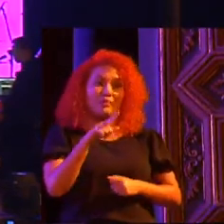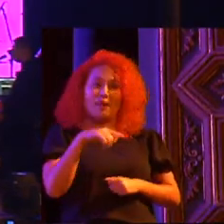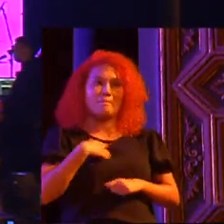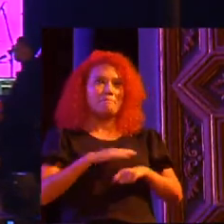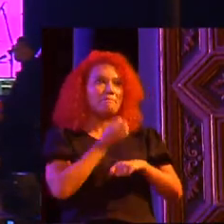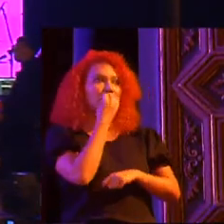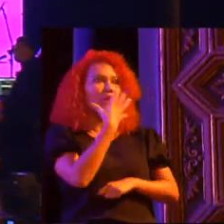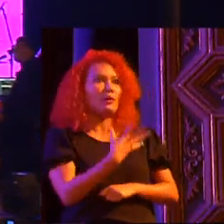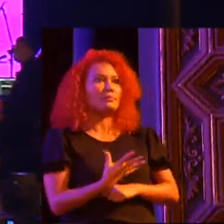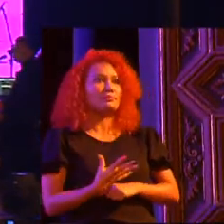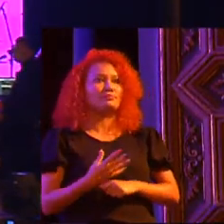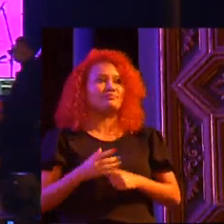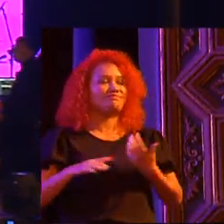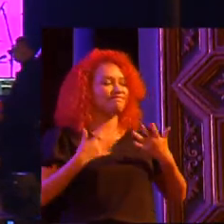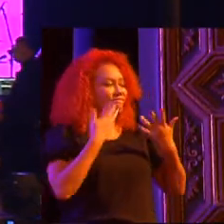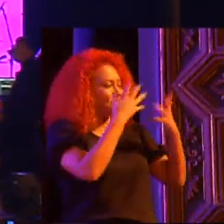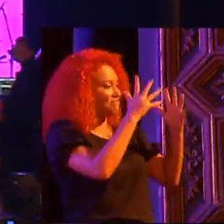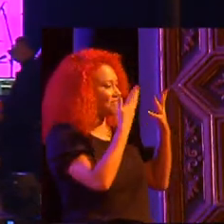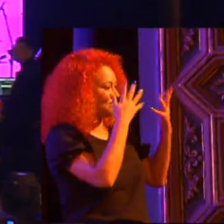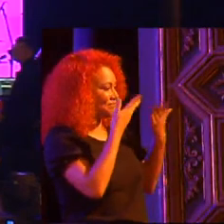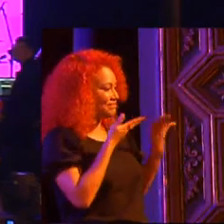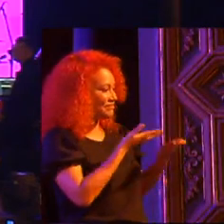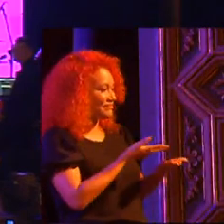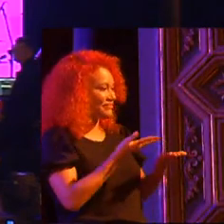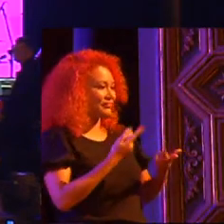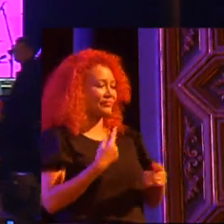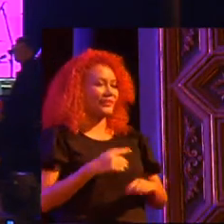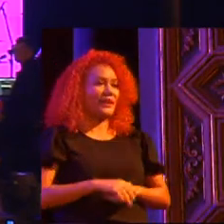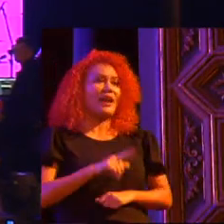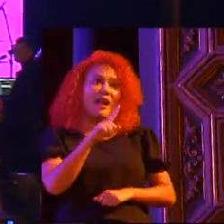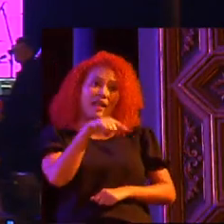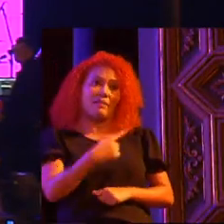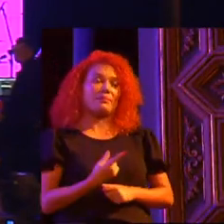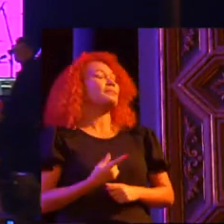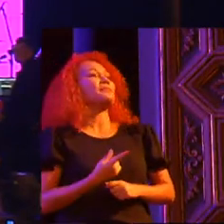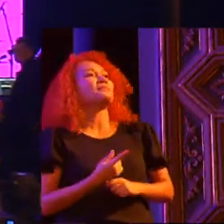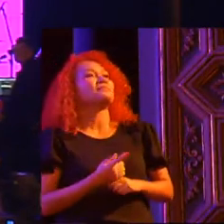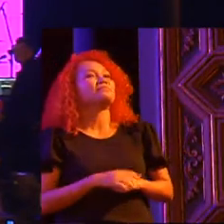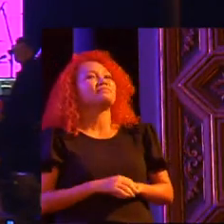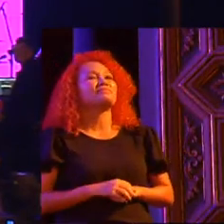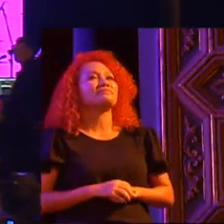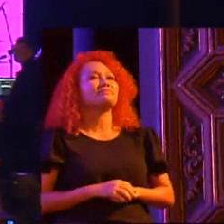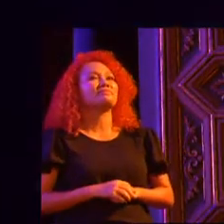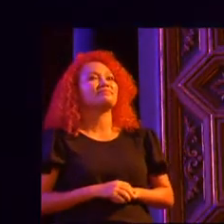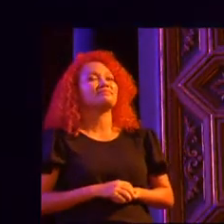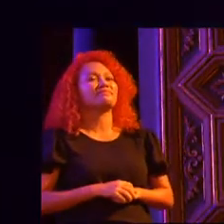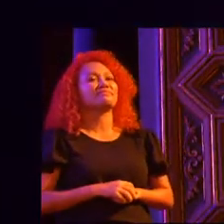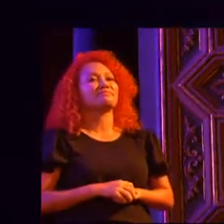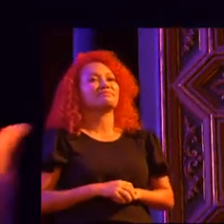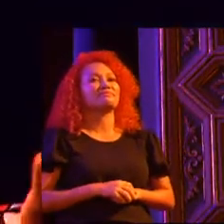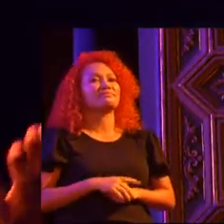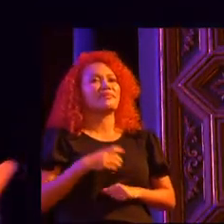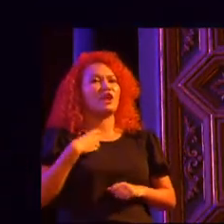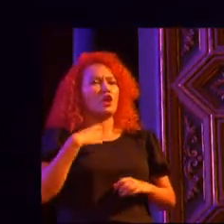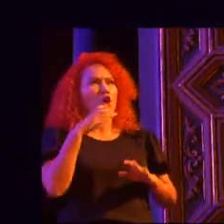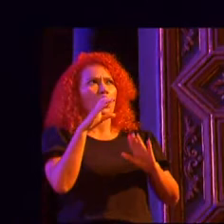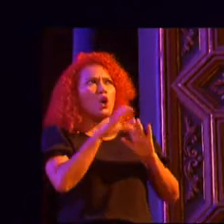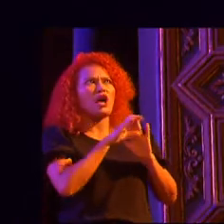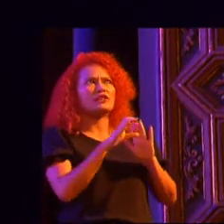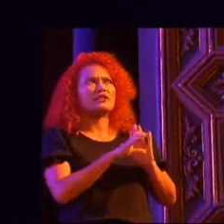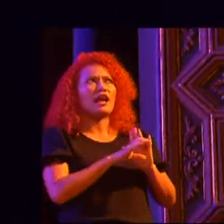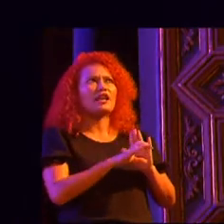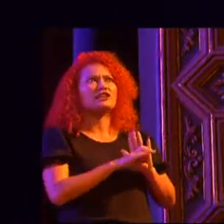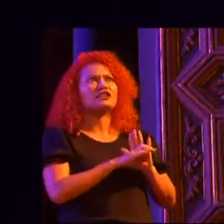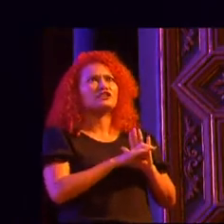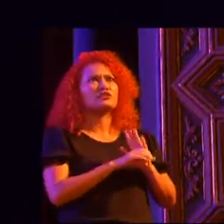Salve, salve, Bruna BG. Então, mano, é sobre isso, né? Pensando assim nesse conceito de MPB, e a